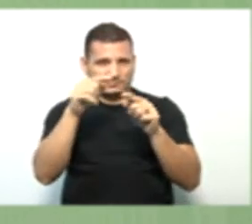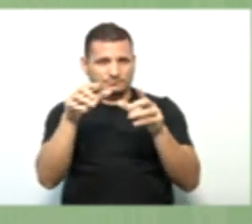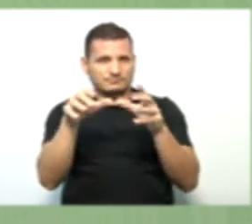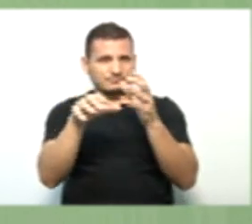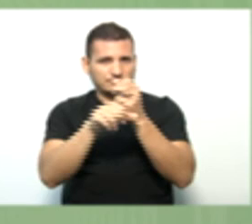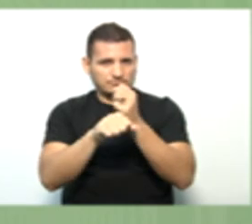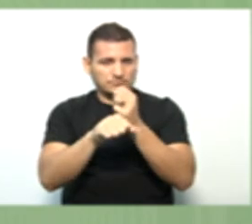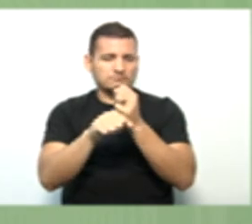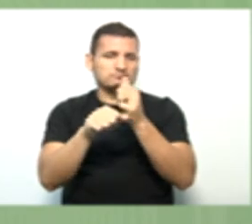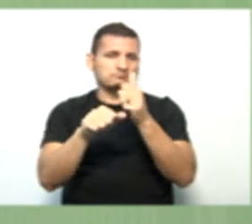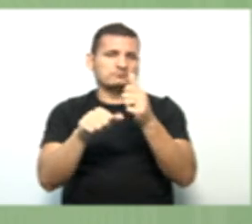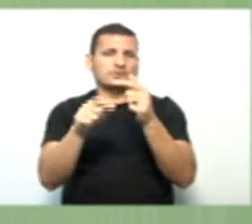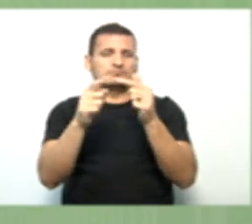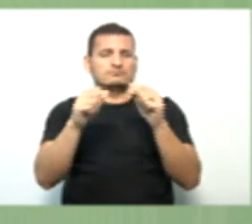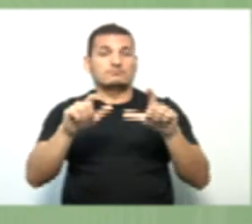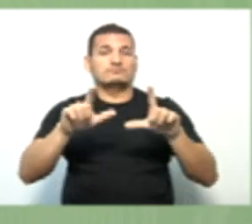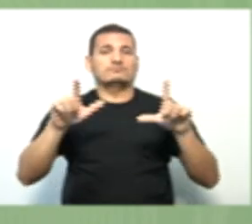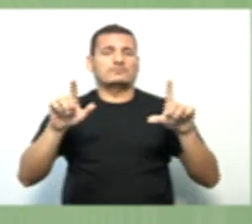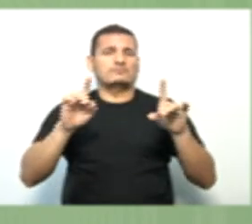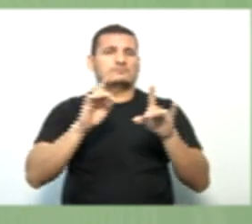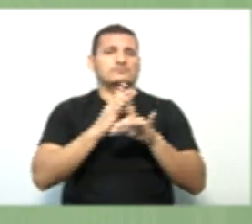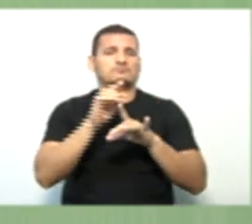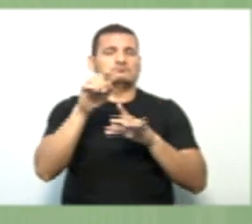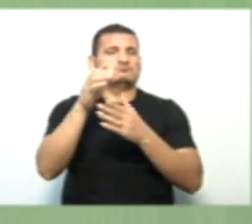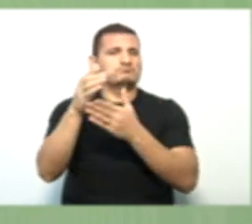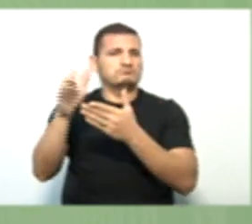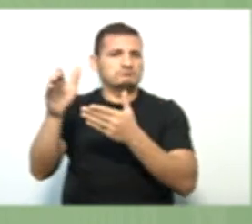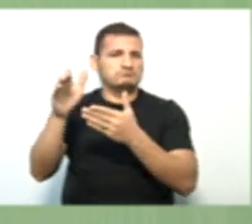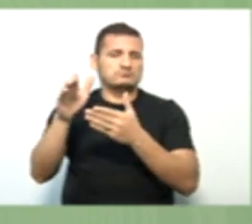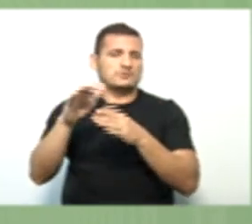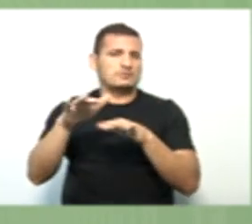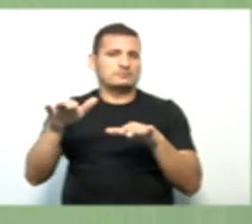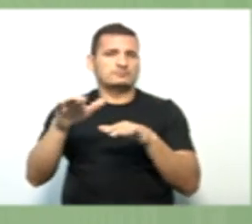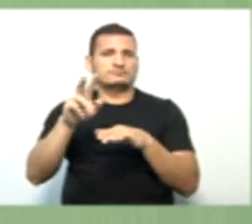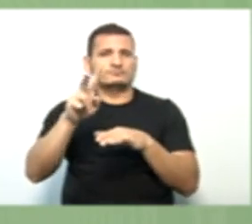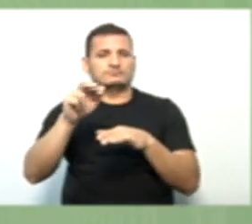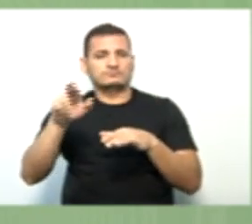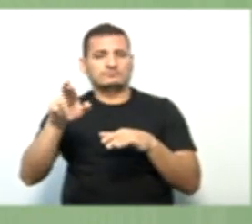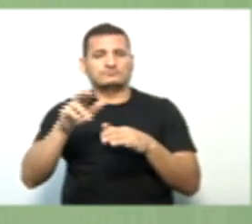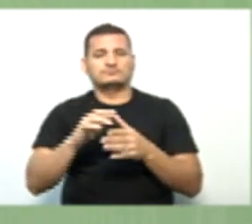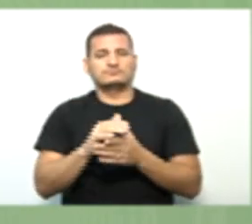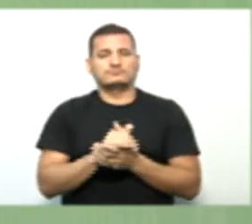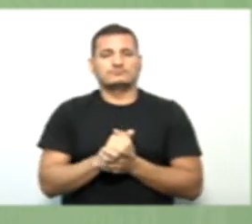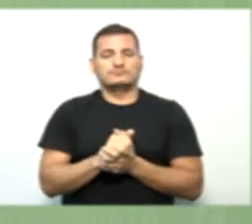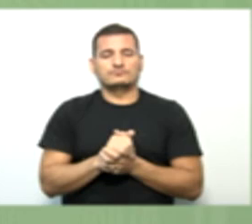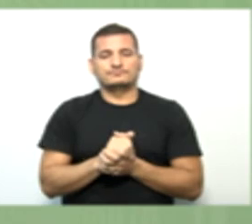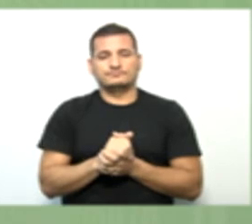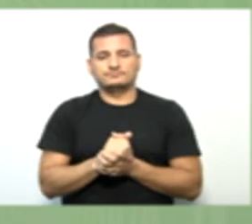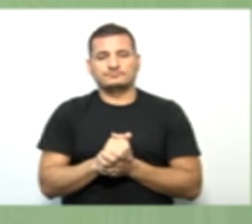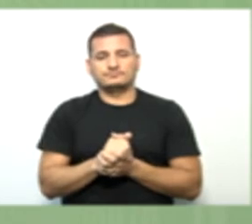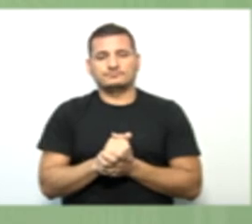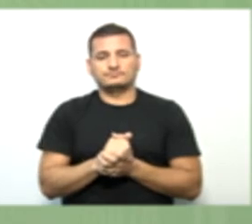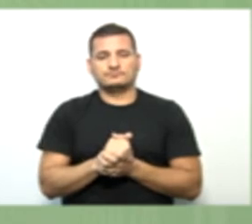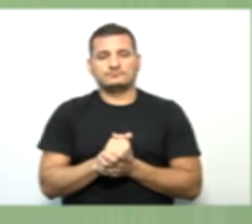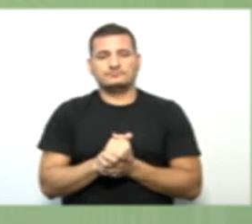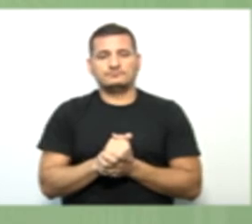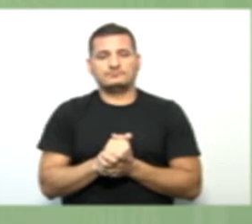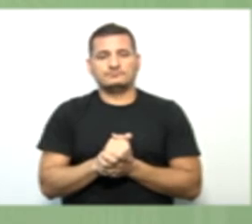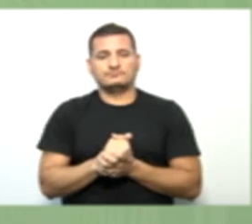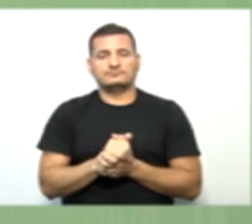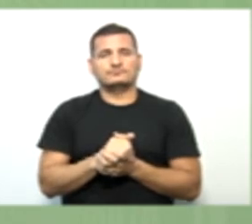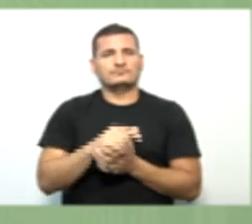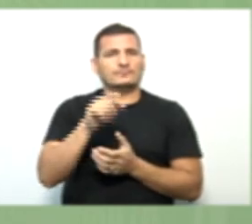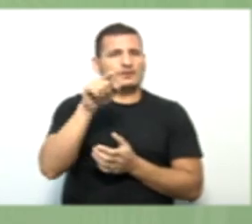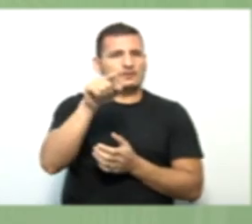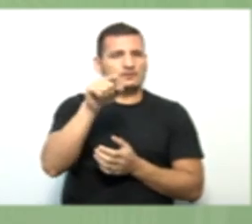mais. Como que isso pode afetar o meu programa? Por exemplo, se eu quisesse aqui, dentro desse programa, dentro dessa